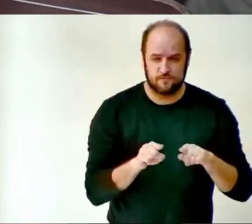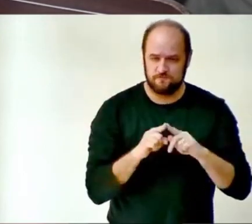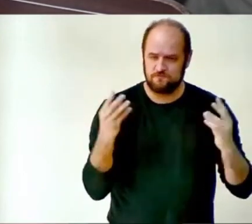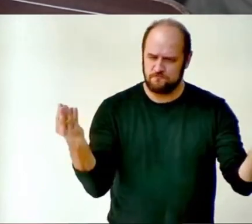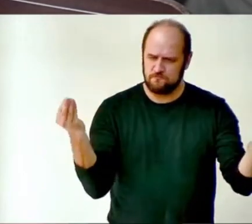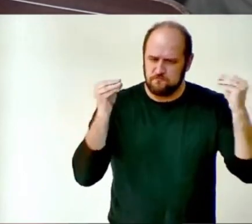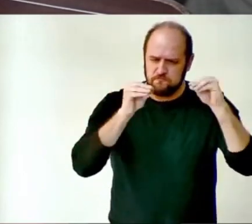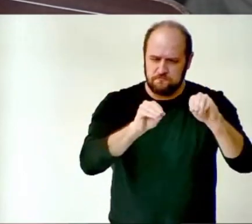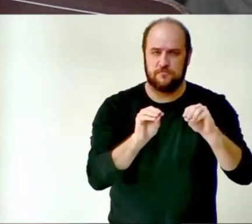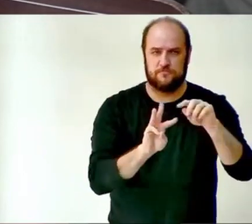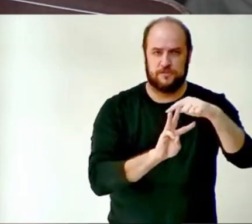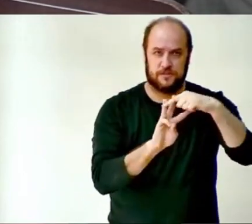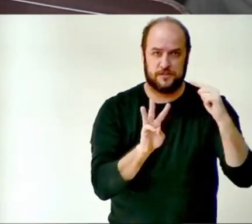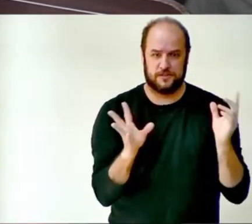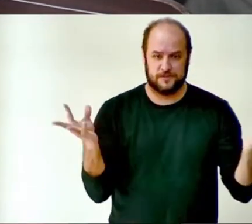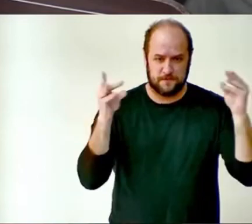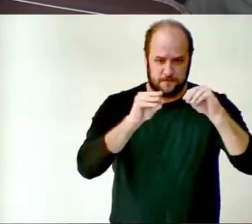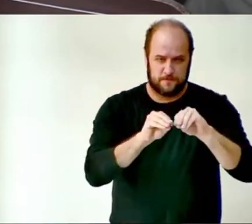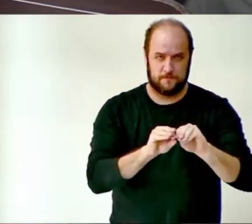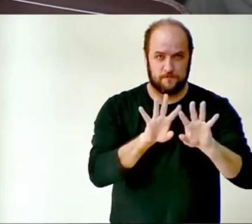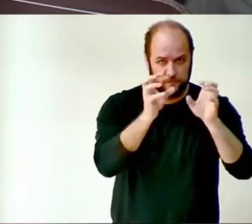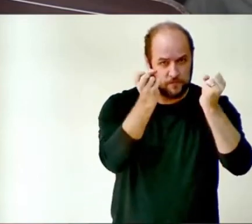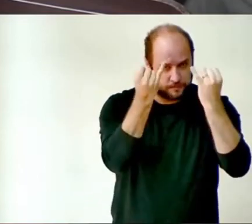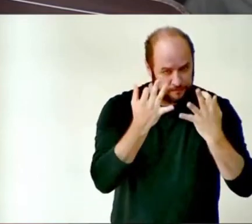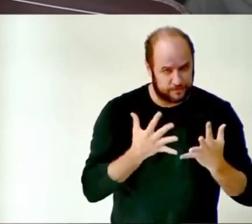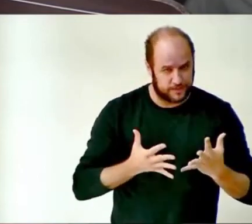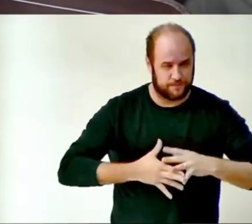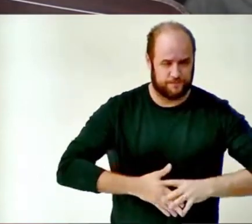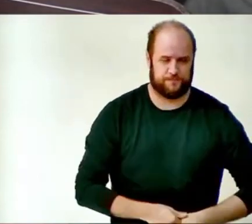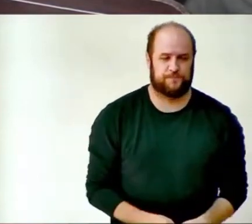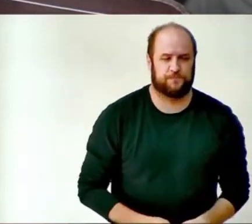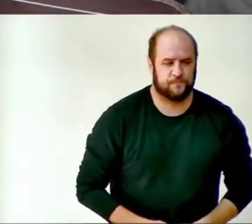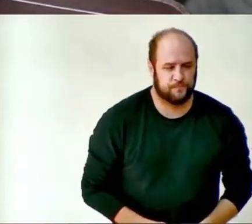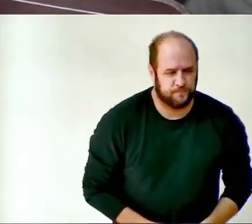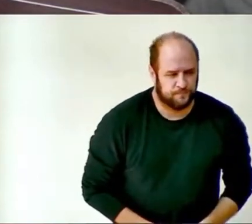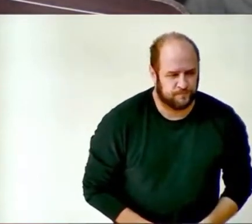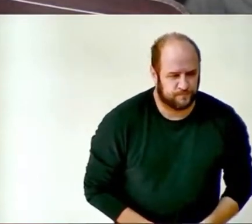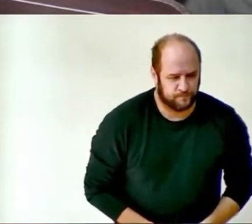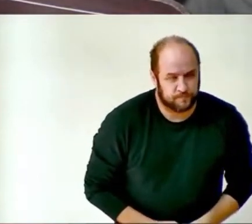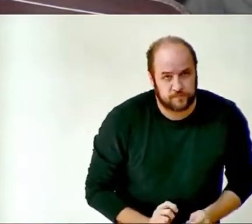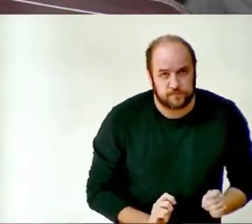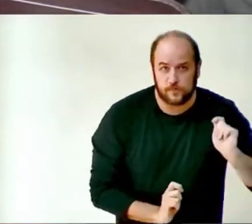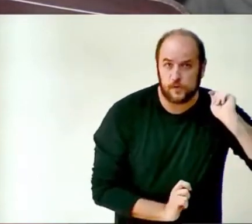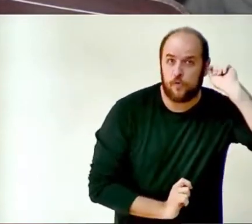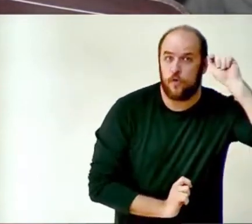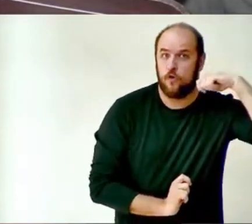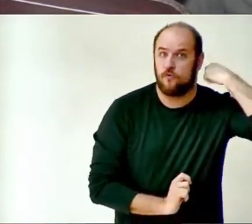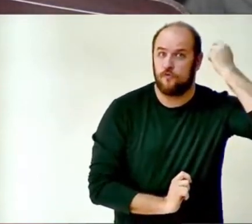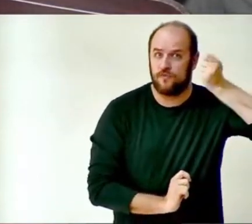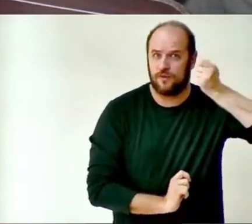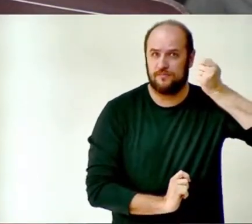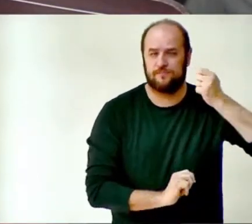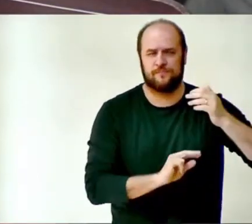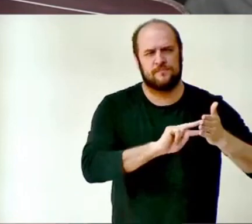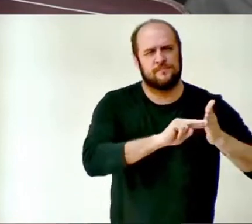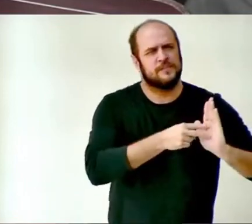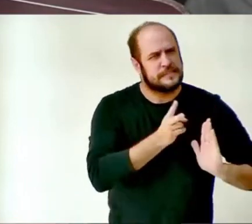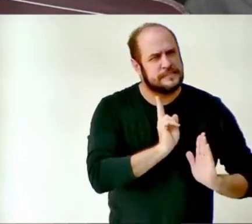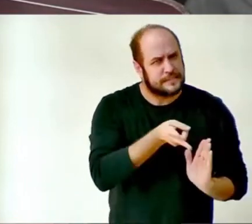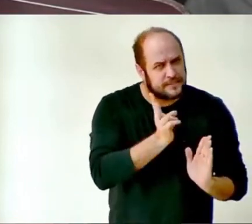dentro do coração. E aí eu já vou explicar para vocês. A ovelha